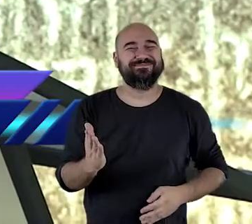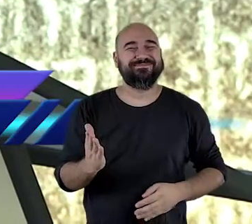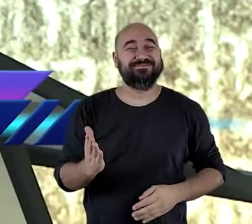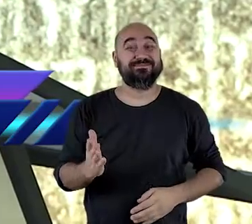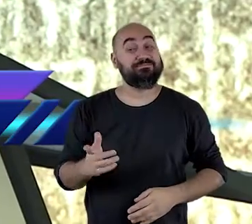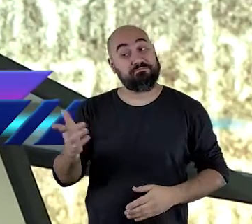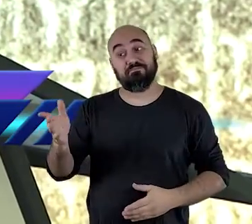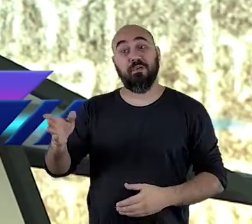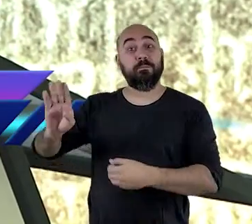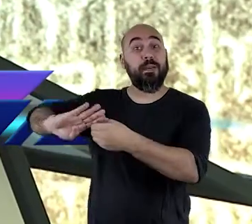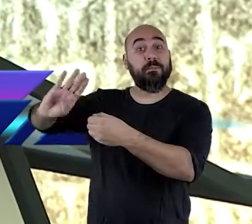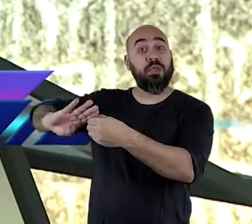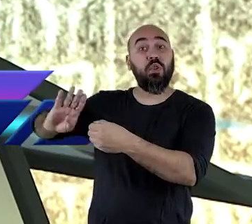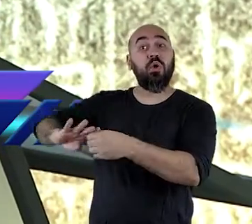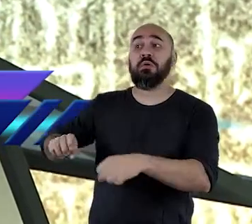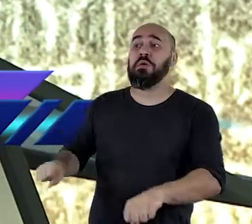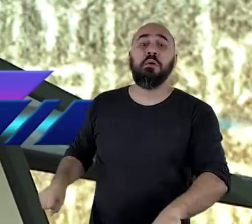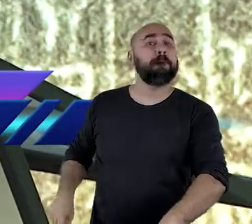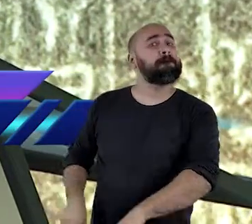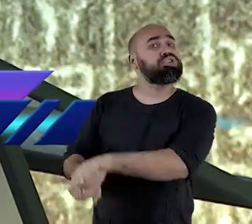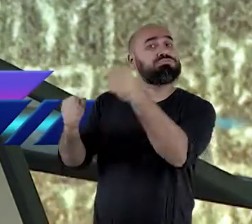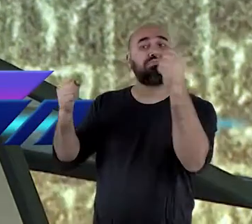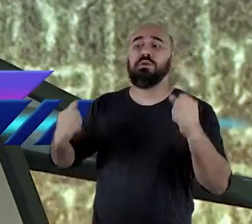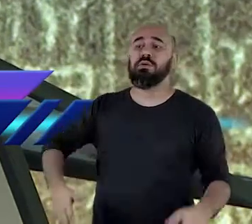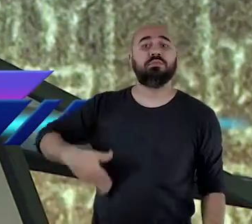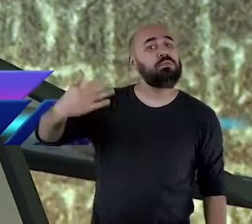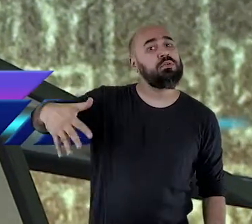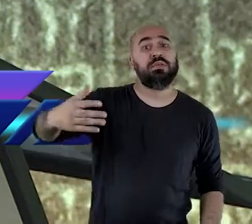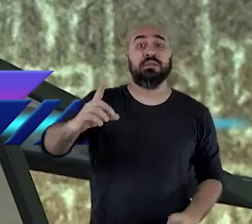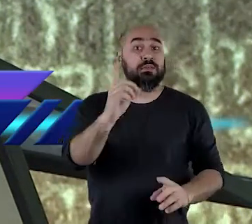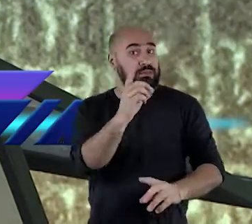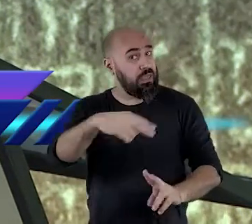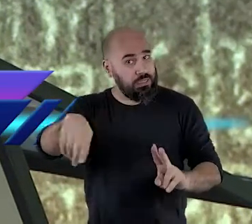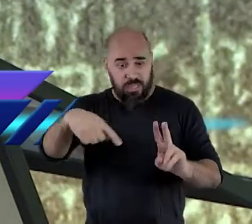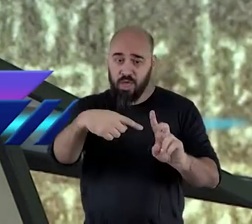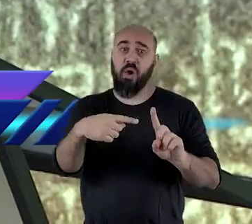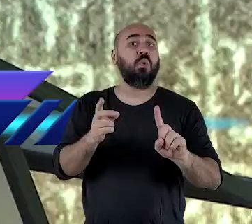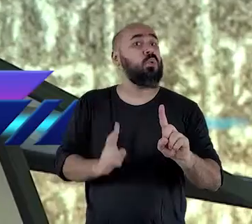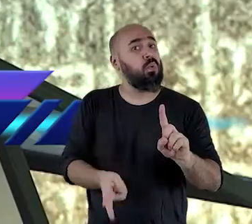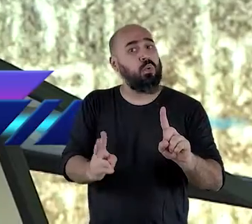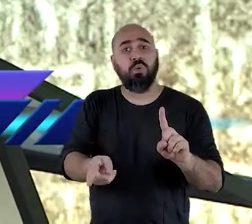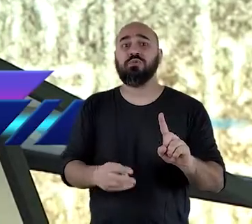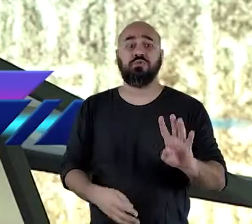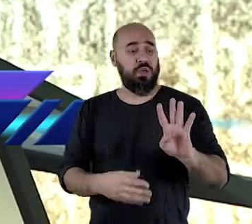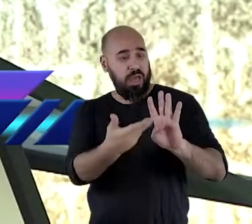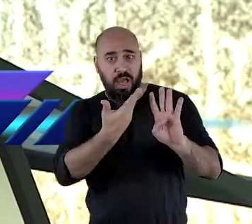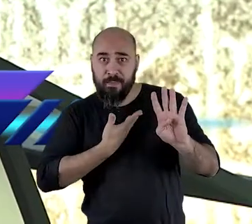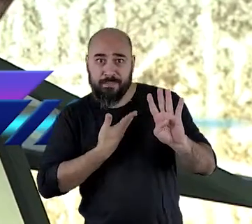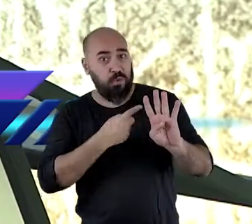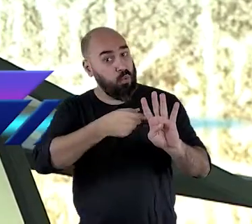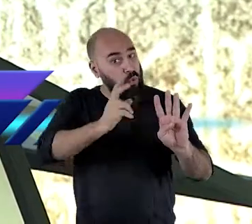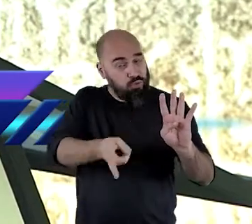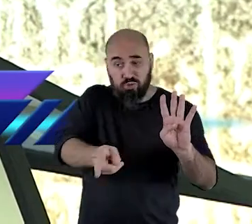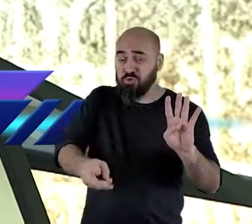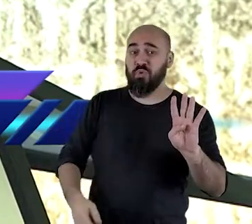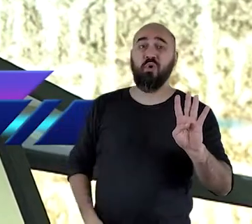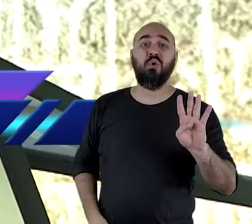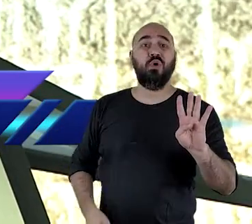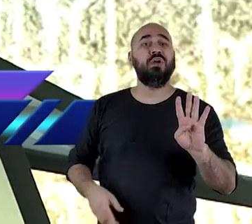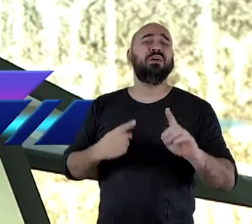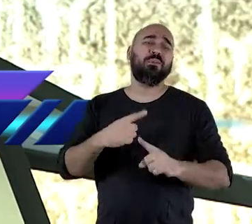Daniel continuou. Impérios e reinos caíram e cairão, porque tudo nesse mundo